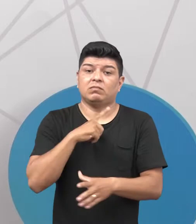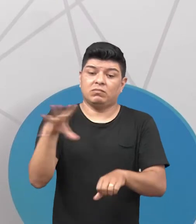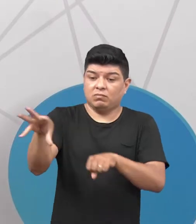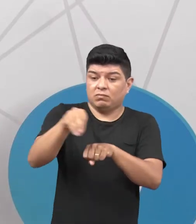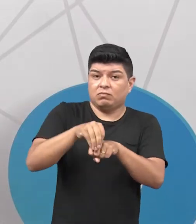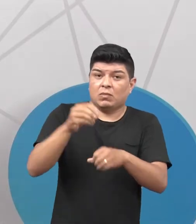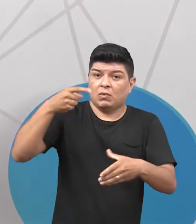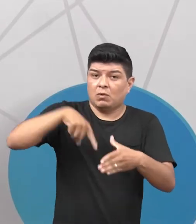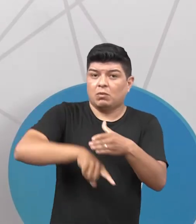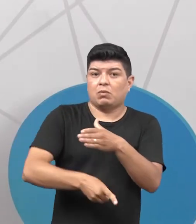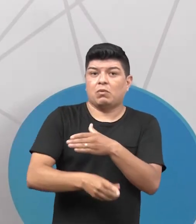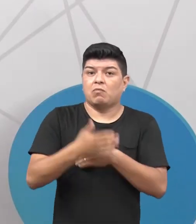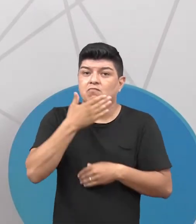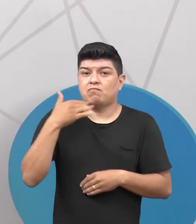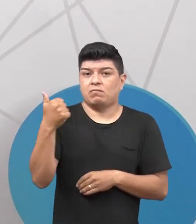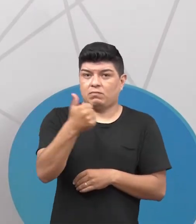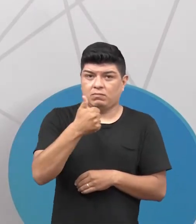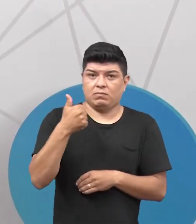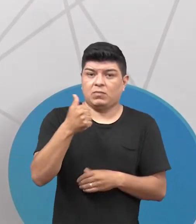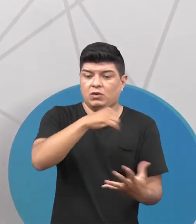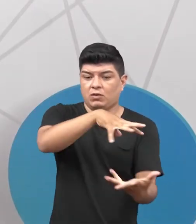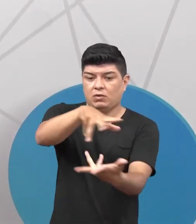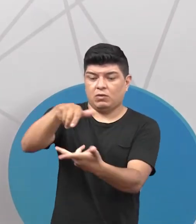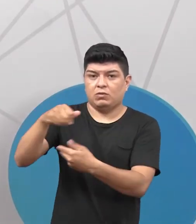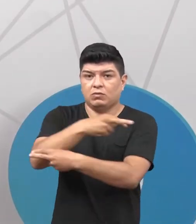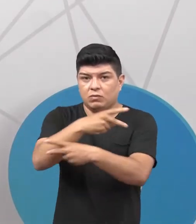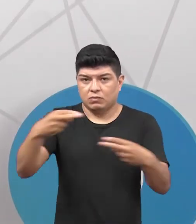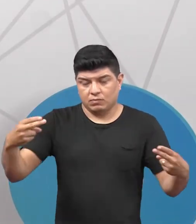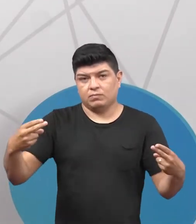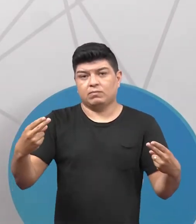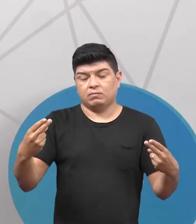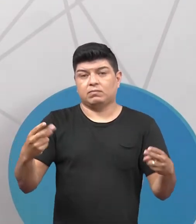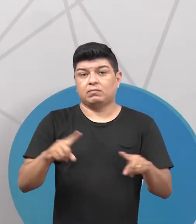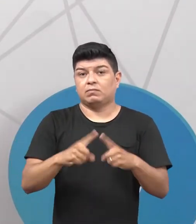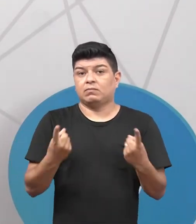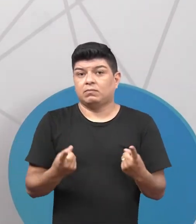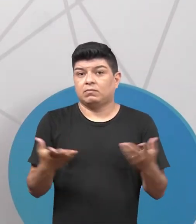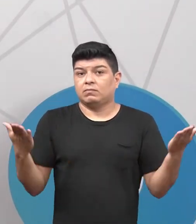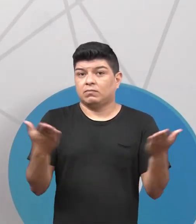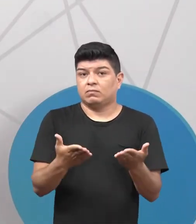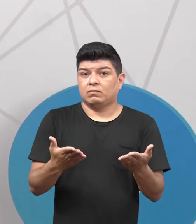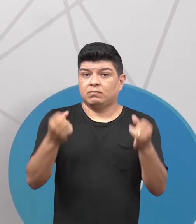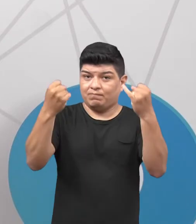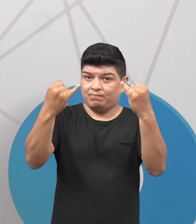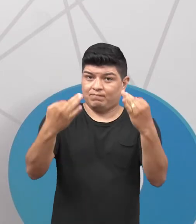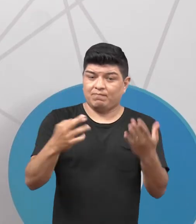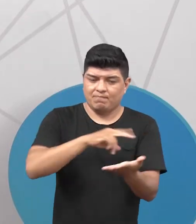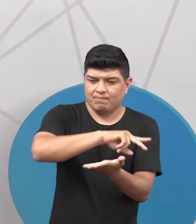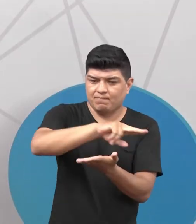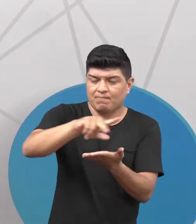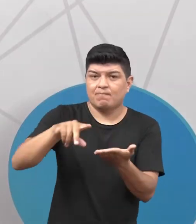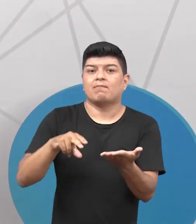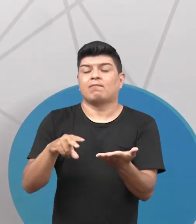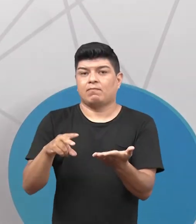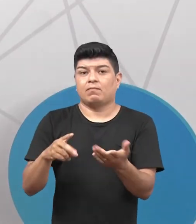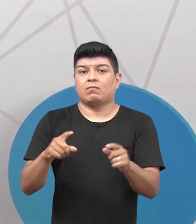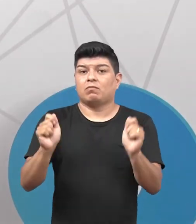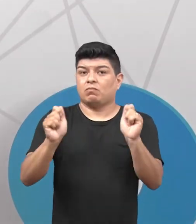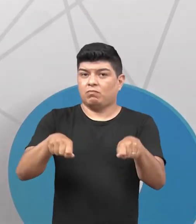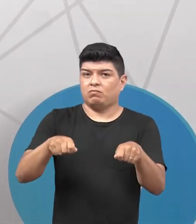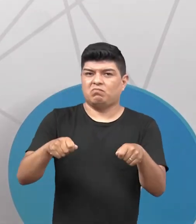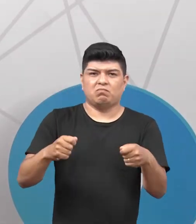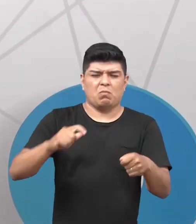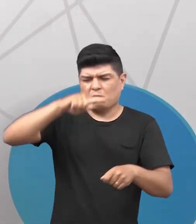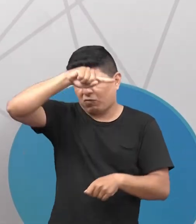conhecimento mais aprimorado do mundo e das coisas. Agora, eu falei falei aqui de diversas virtudes, eu poderia falar